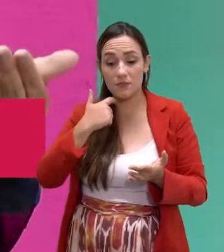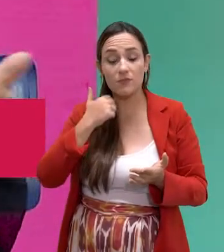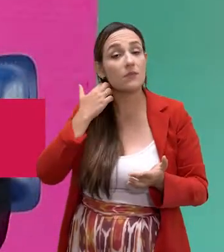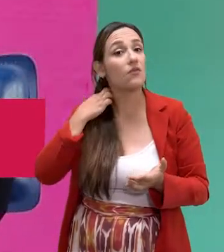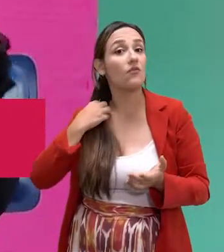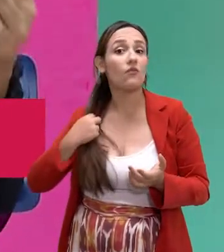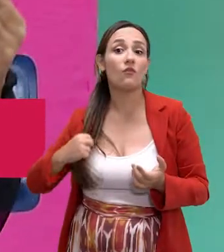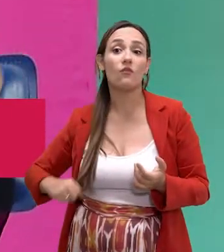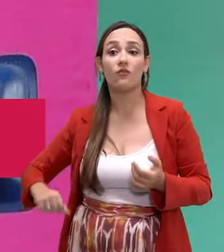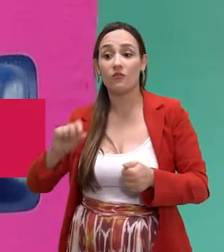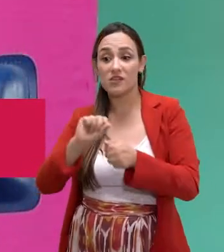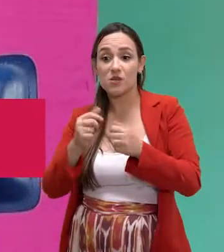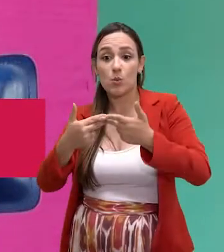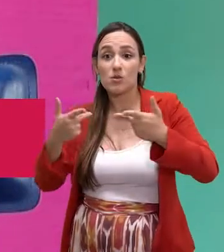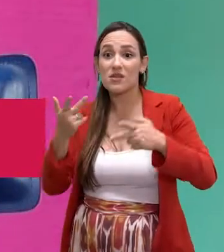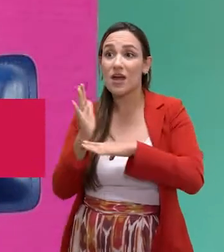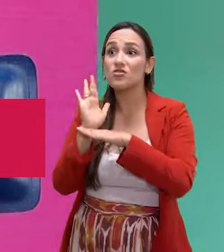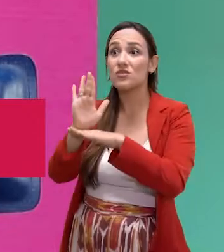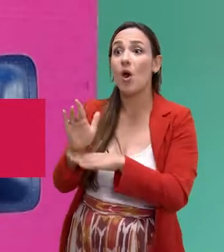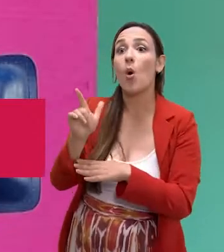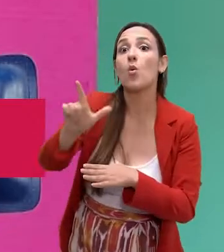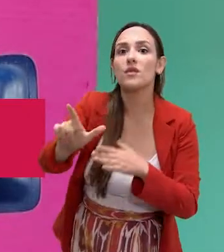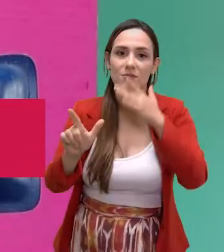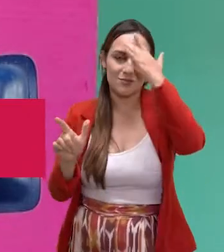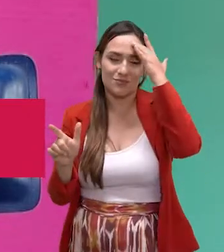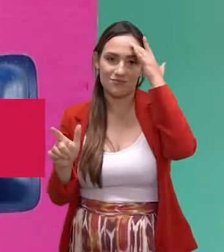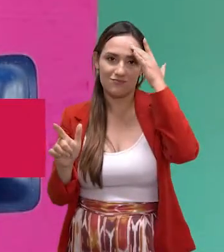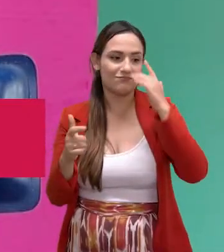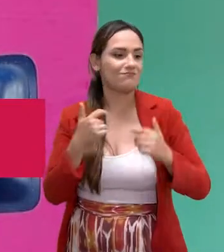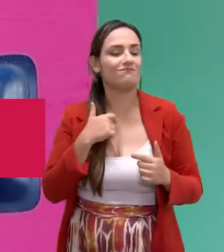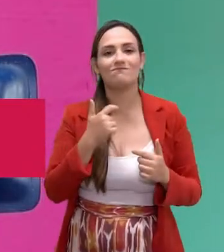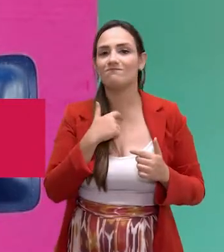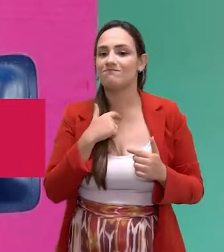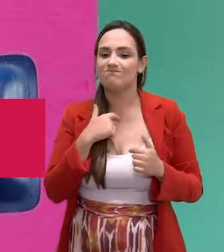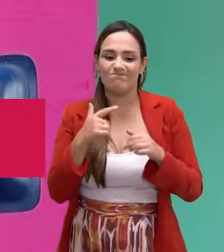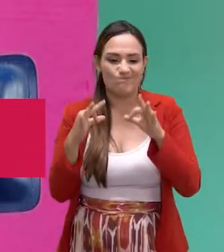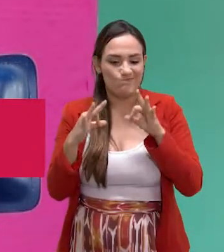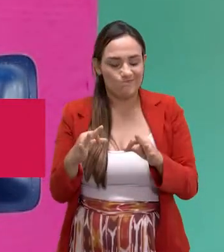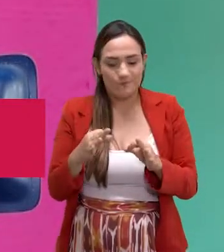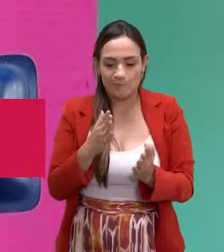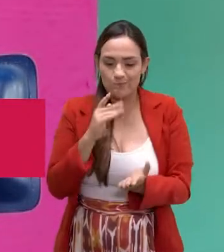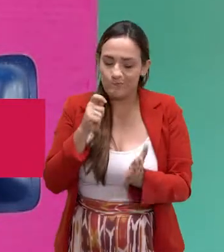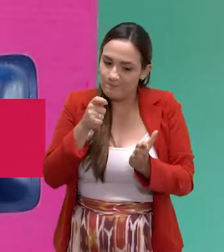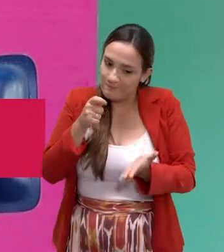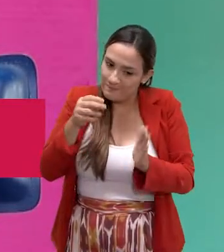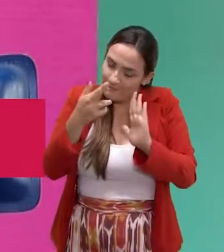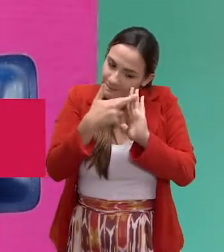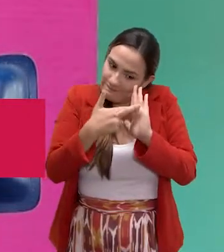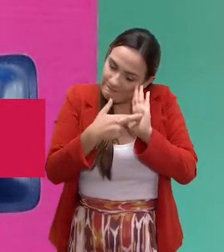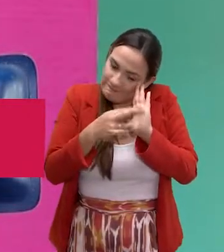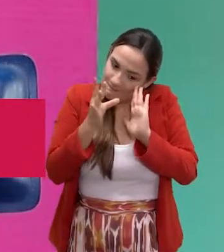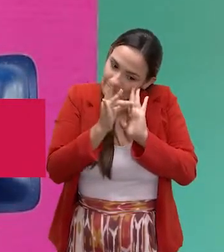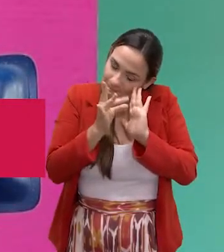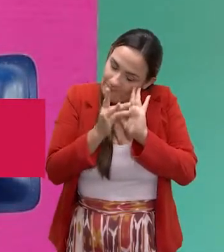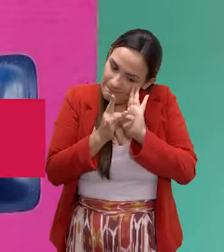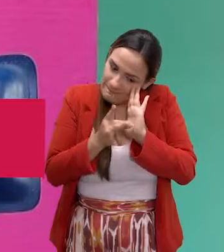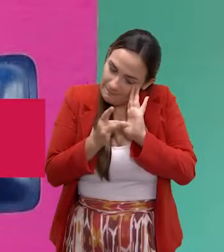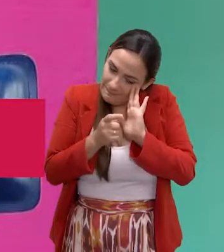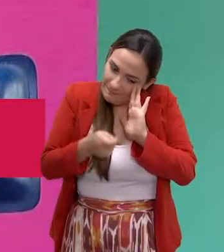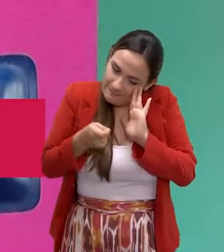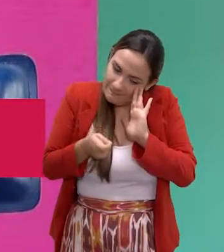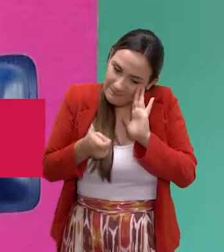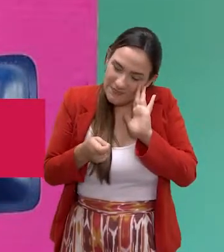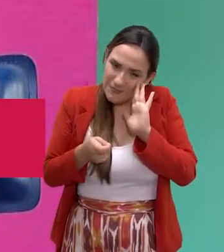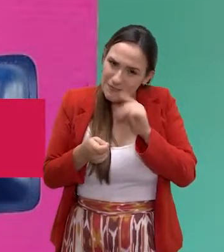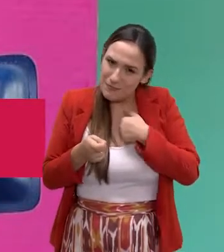próximo, pelo outro. Então, eu me cobro como ser humano. Eu sou extremamente sistemática, eu sou um pouco detalhista, mas não enquanto mulher. Eu não